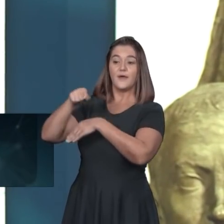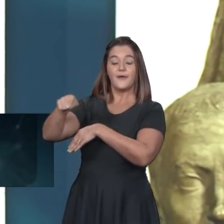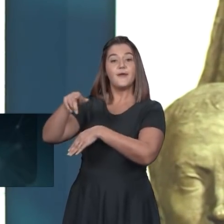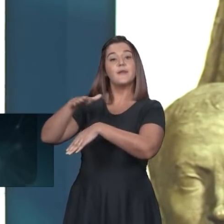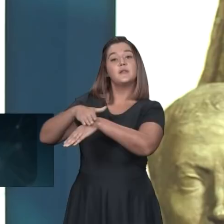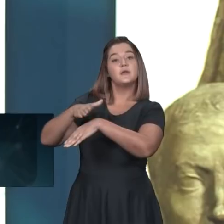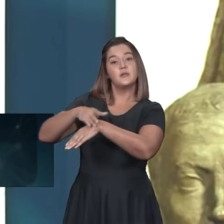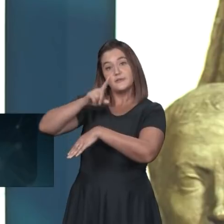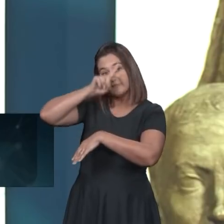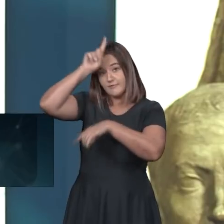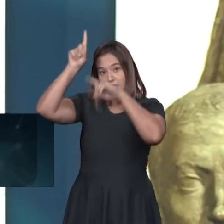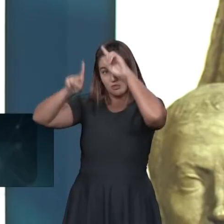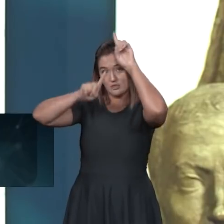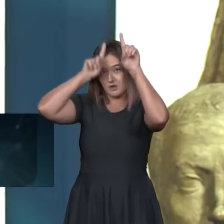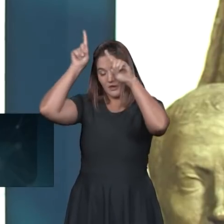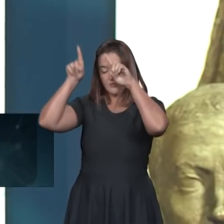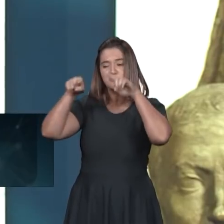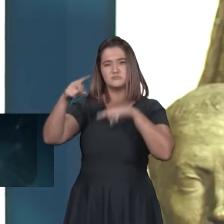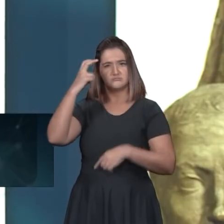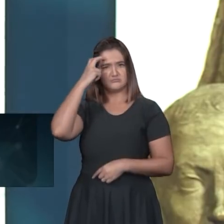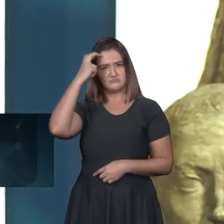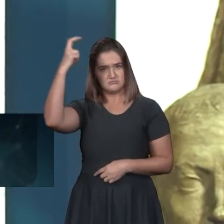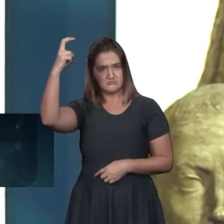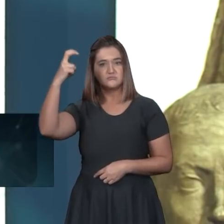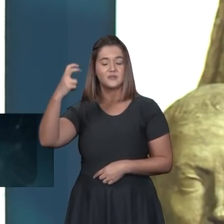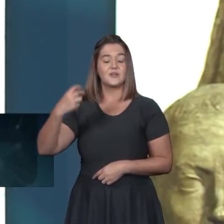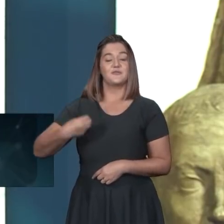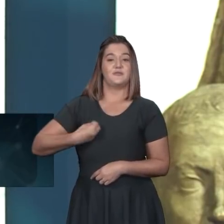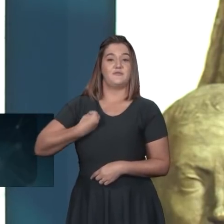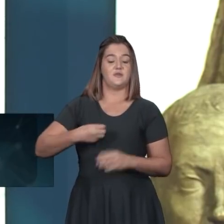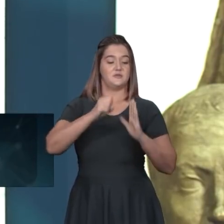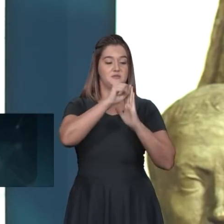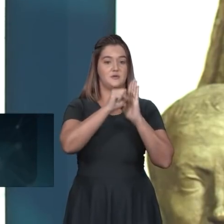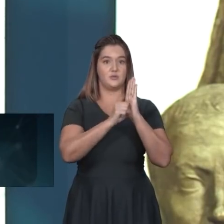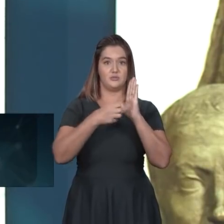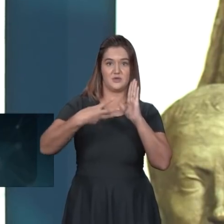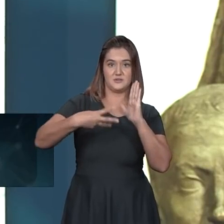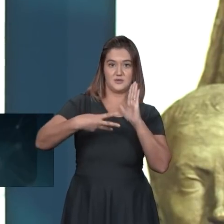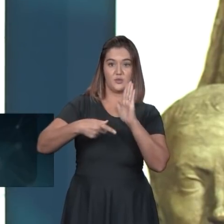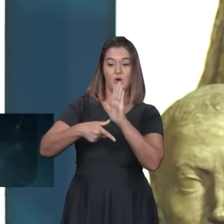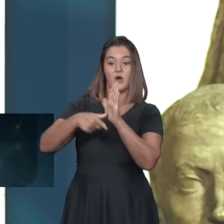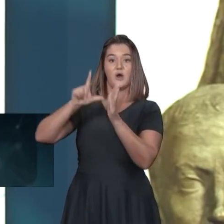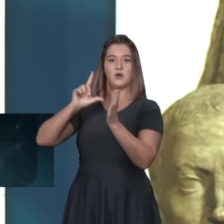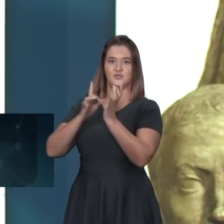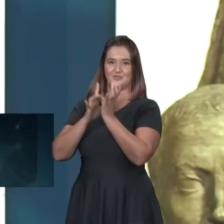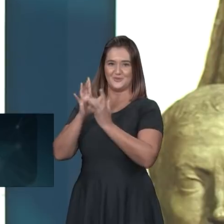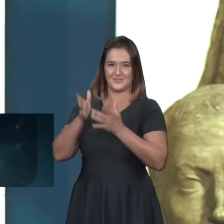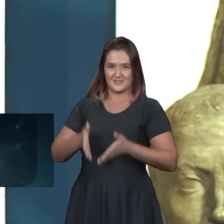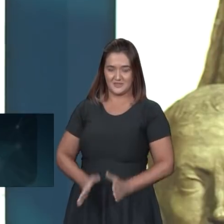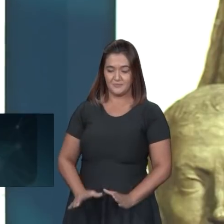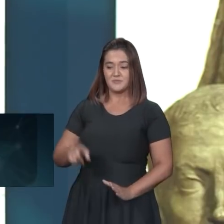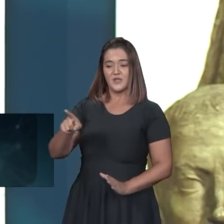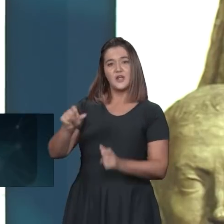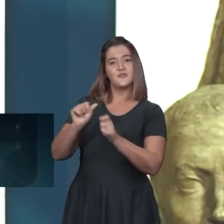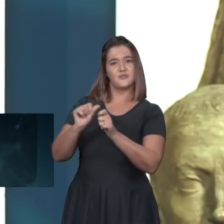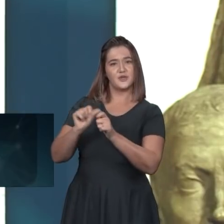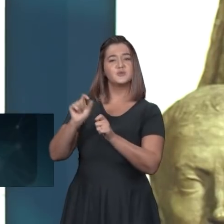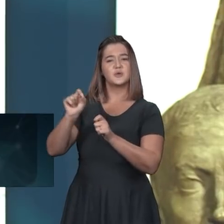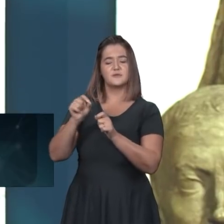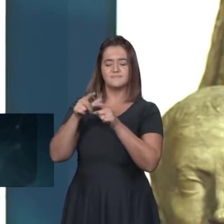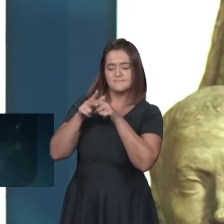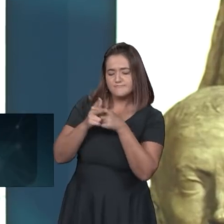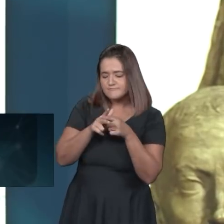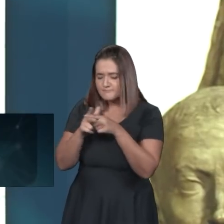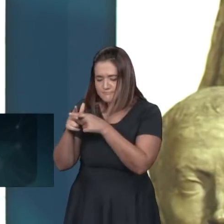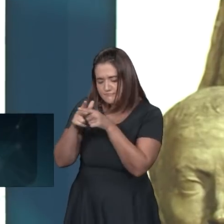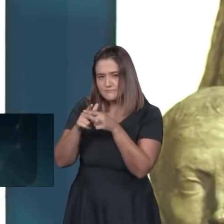homem muito inteligente que viveu no 3º século antes de Cristo. E ele aperfeiçoou um relógio da época egípcia, feito